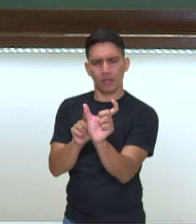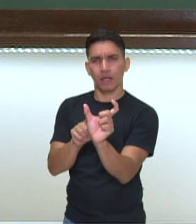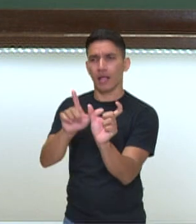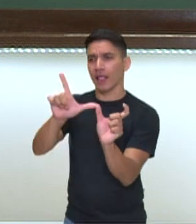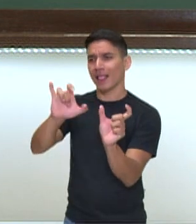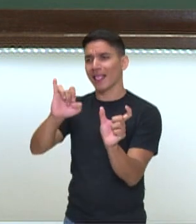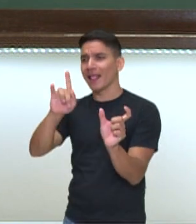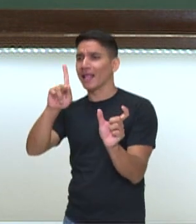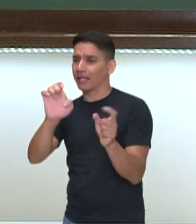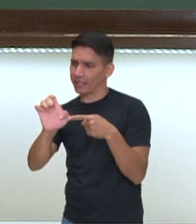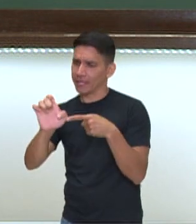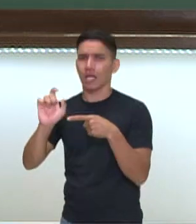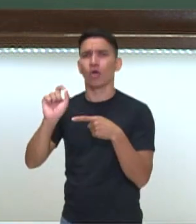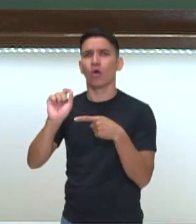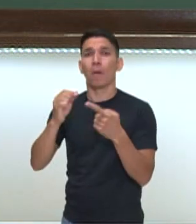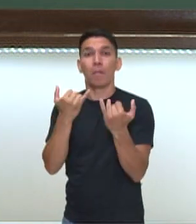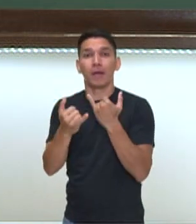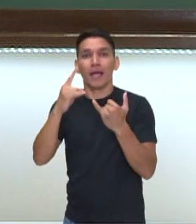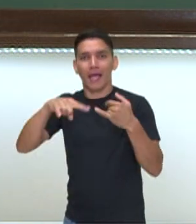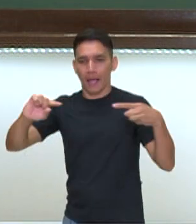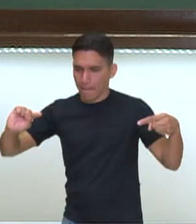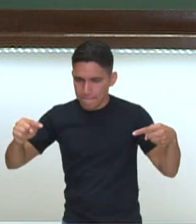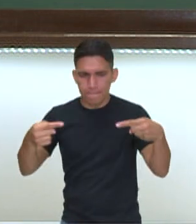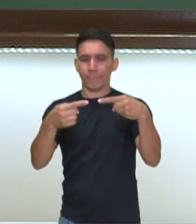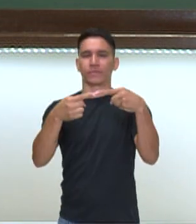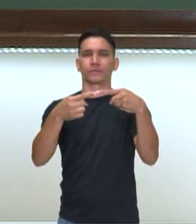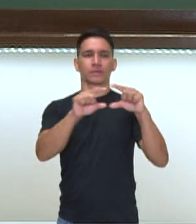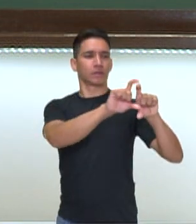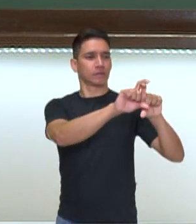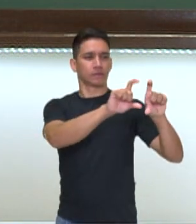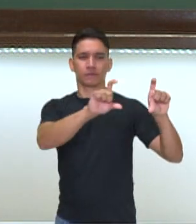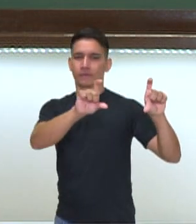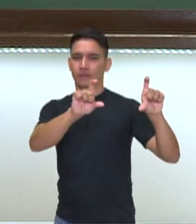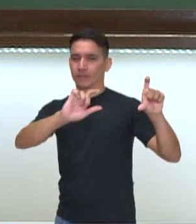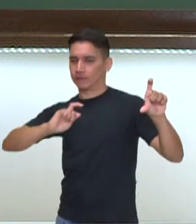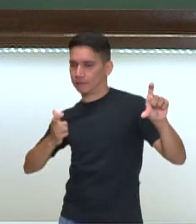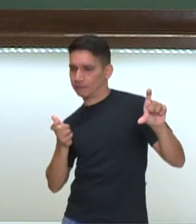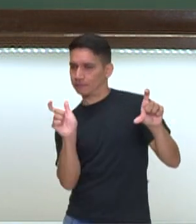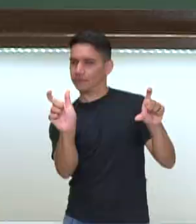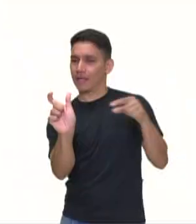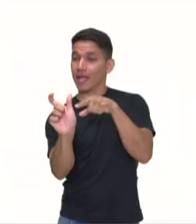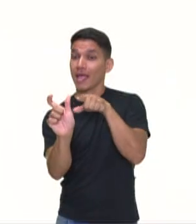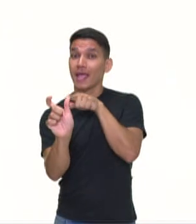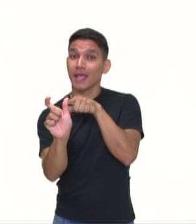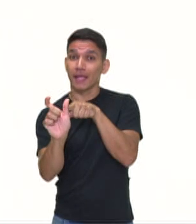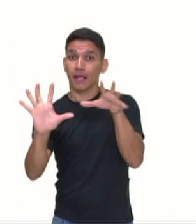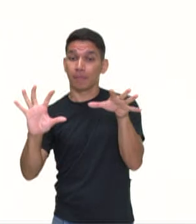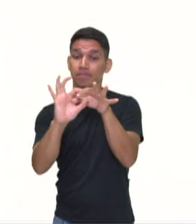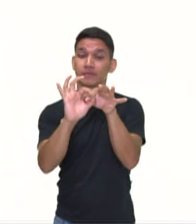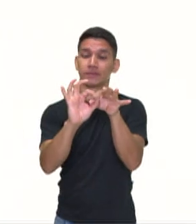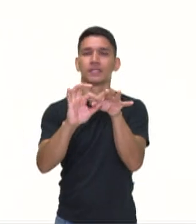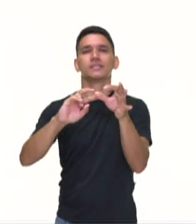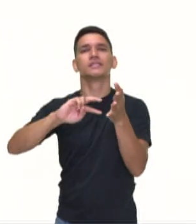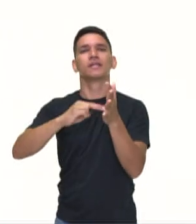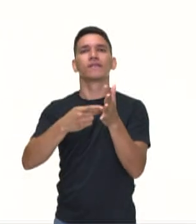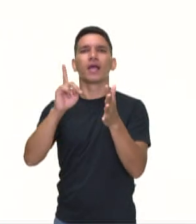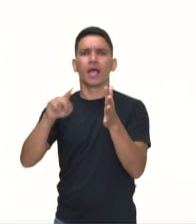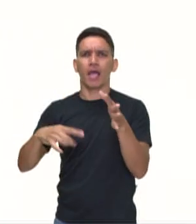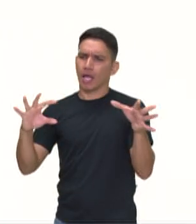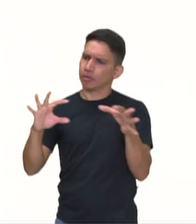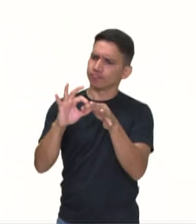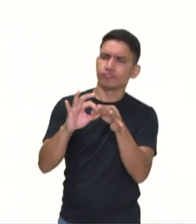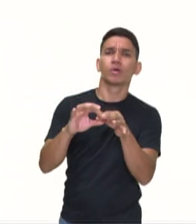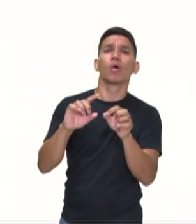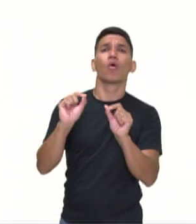de conectivo, ou uma linking word, uma conexão. As linking words são conjunções ou conjunctions